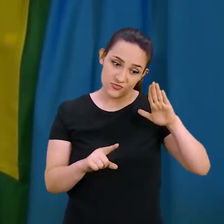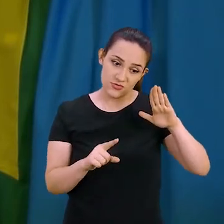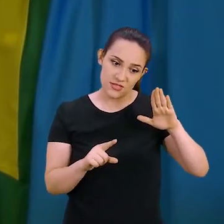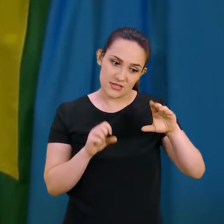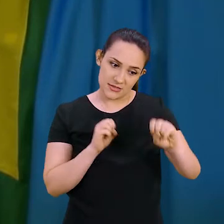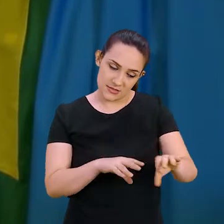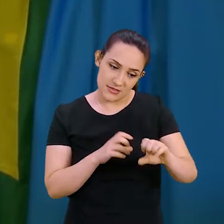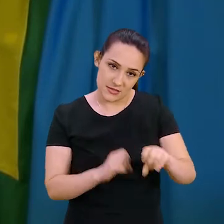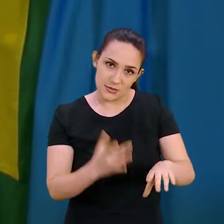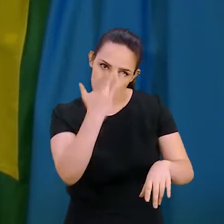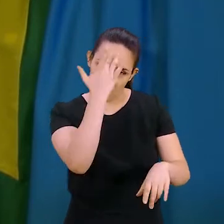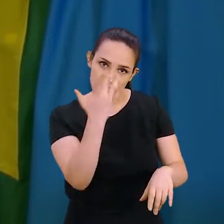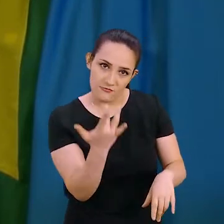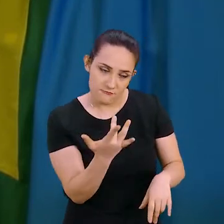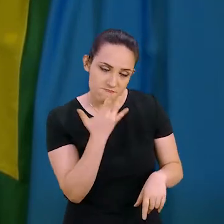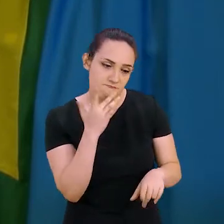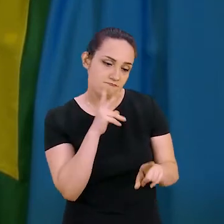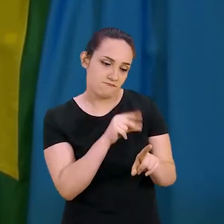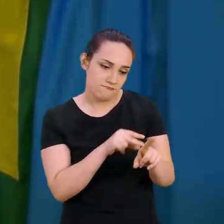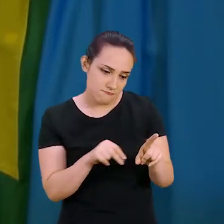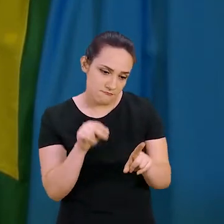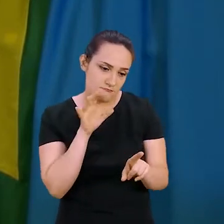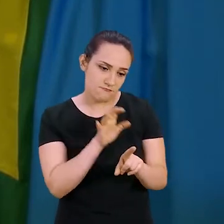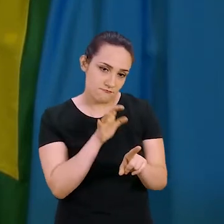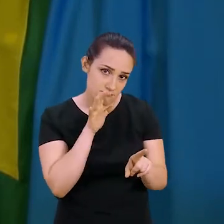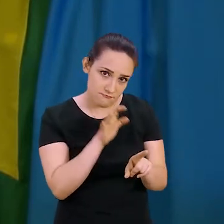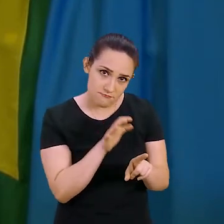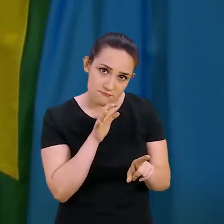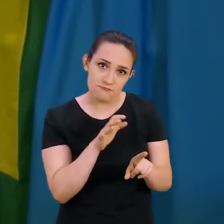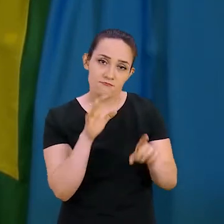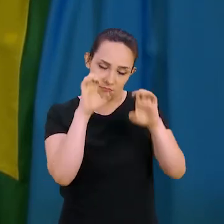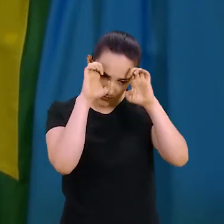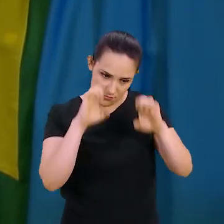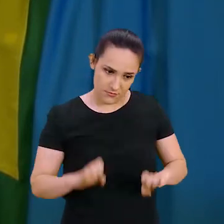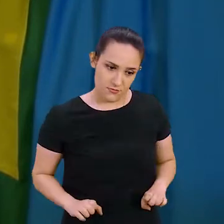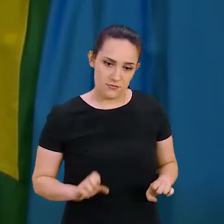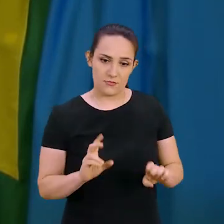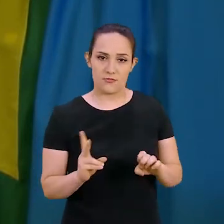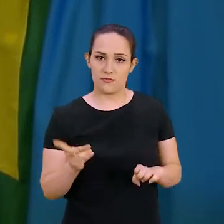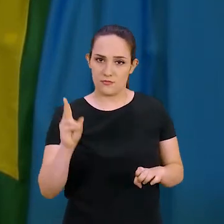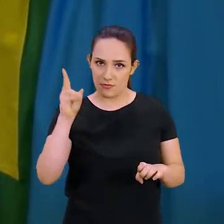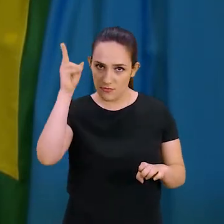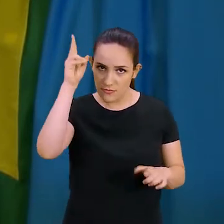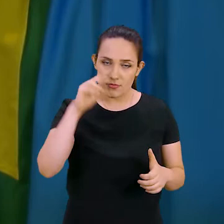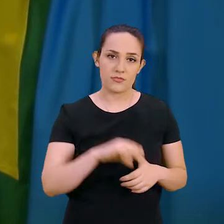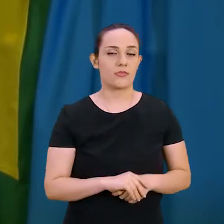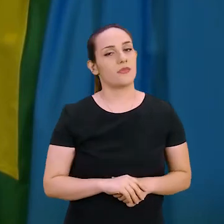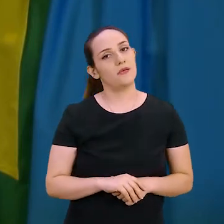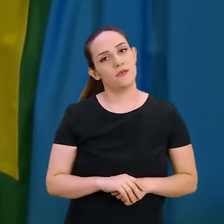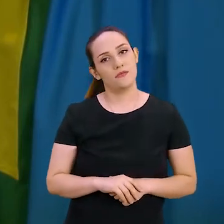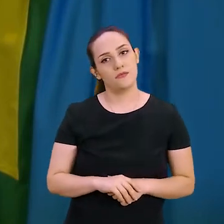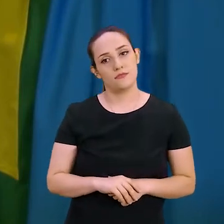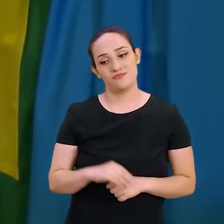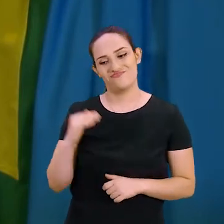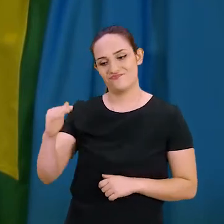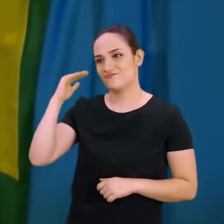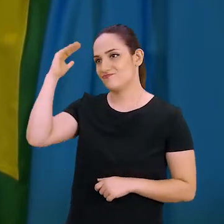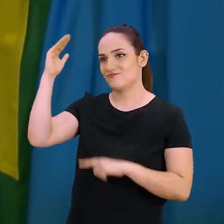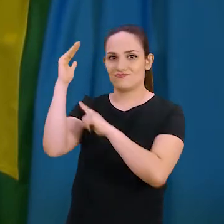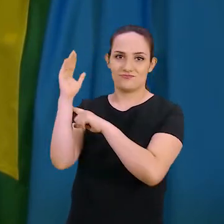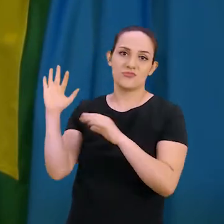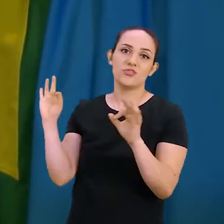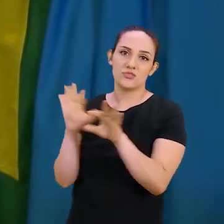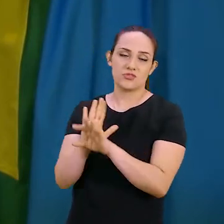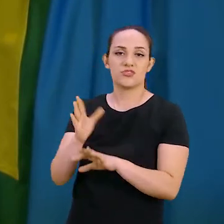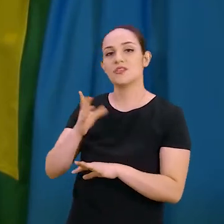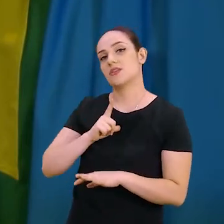está criando a personalidade, você está começando a introduzir nele noções de ética, de valores. Os